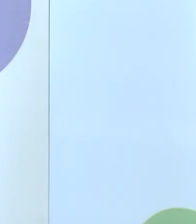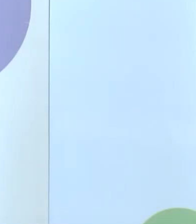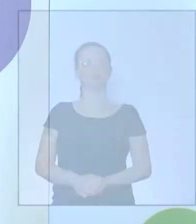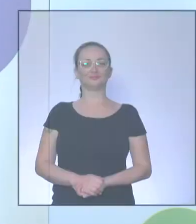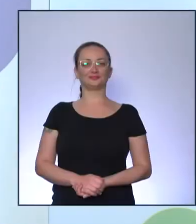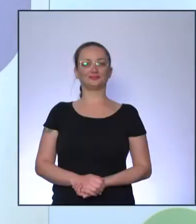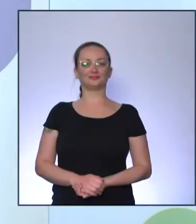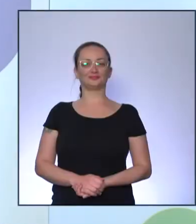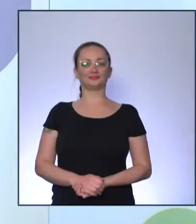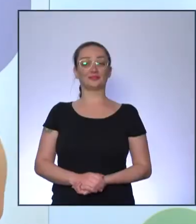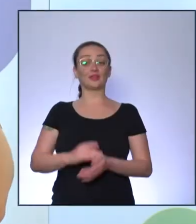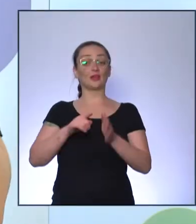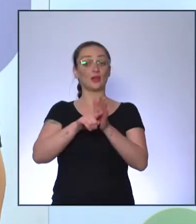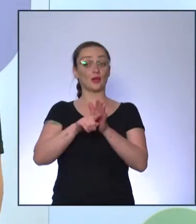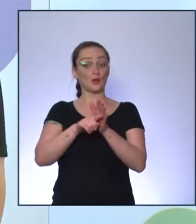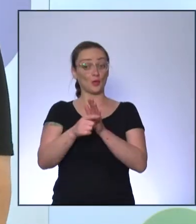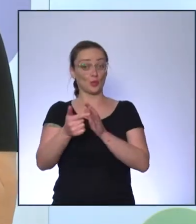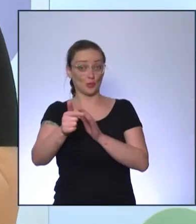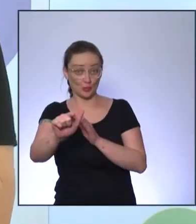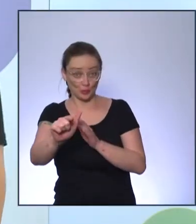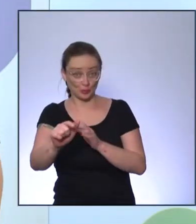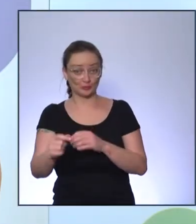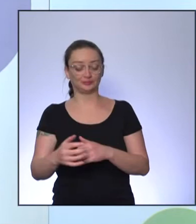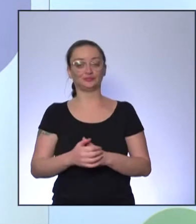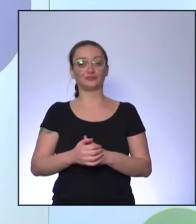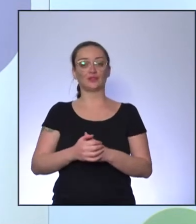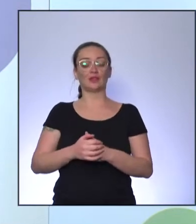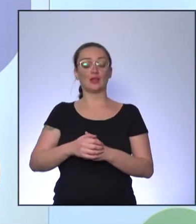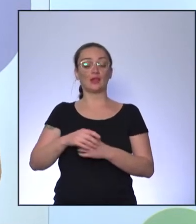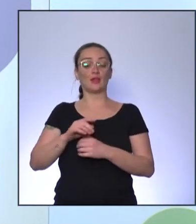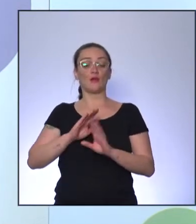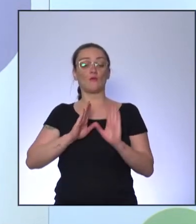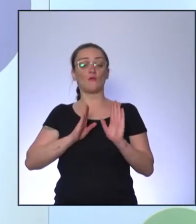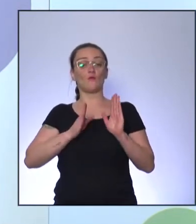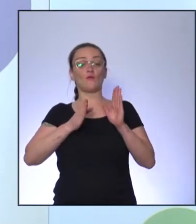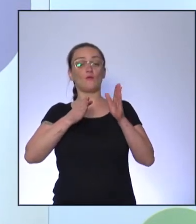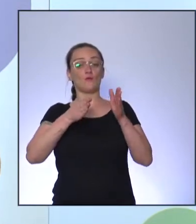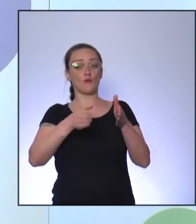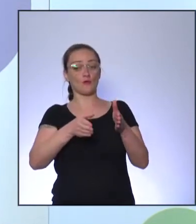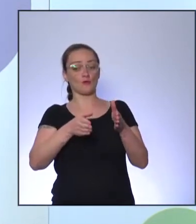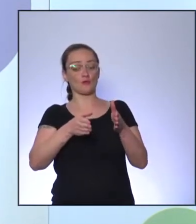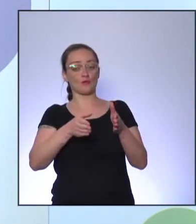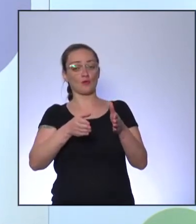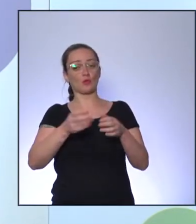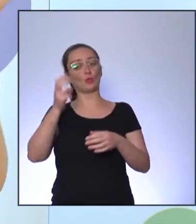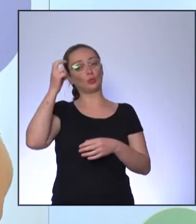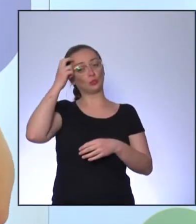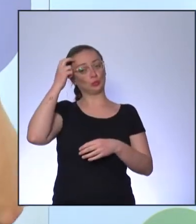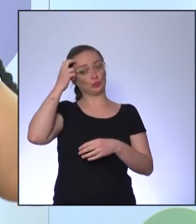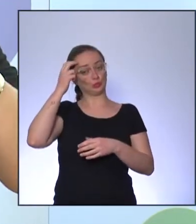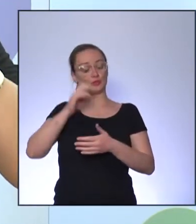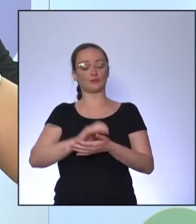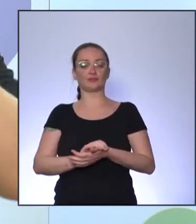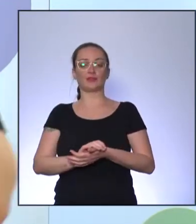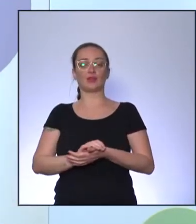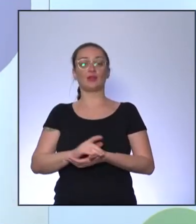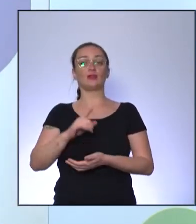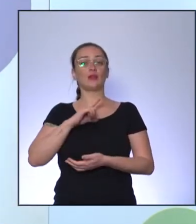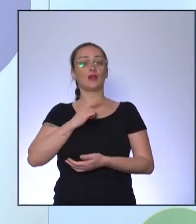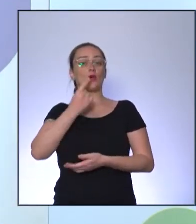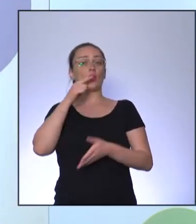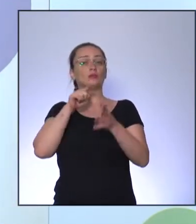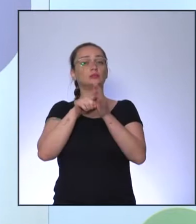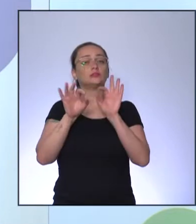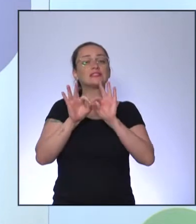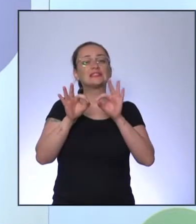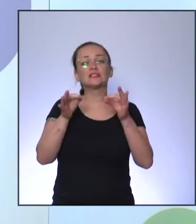A próxima enquete, a gente vai olhar um pouquinho mais para a questão de cultura. Então, eu trouxe uma pergunta bem